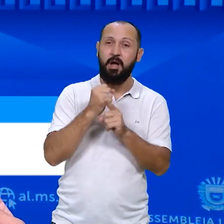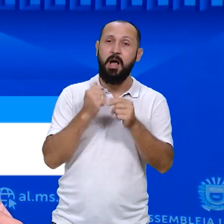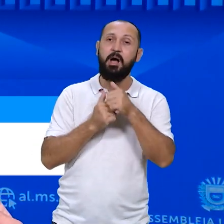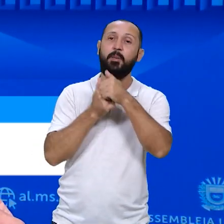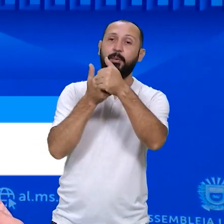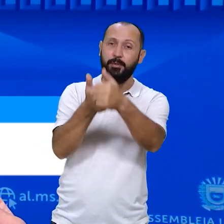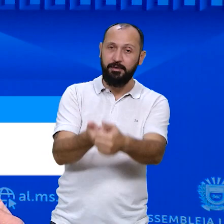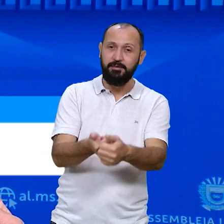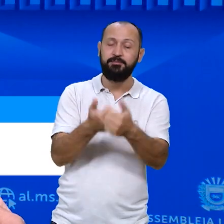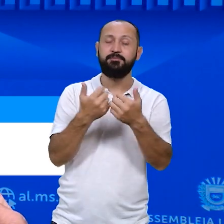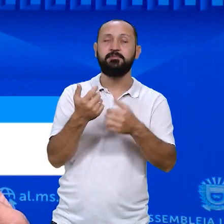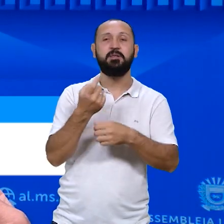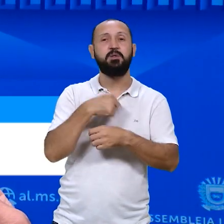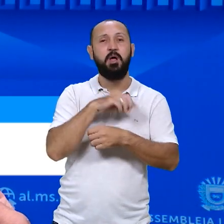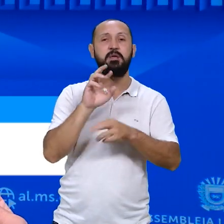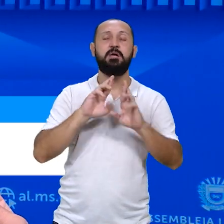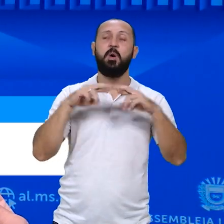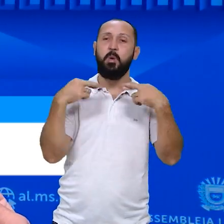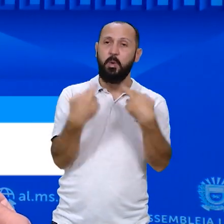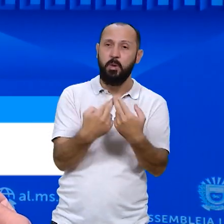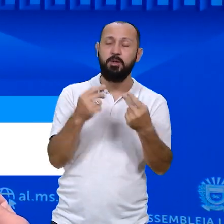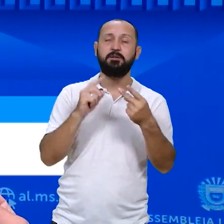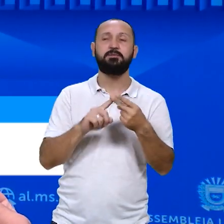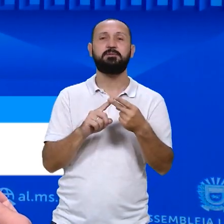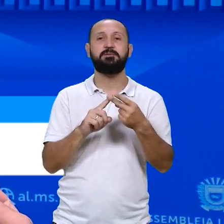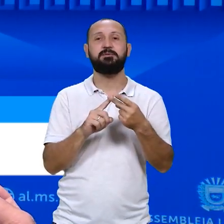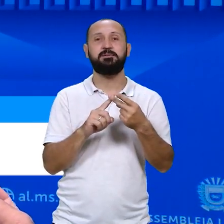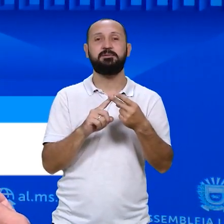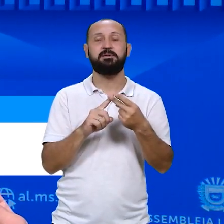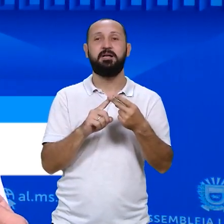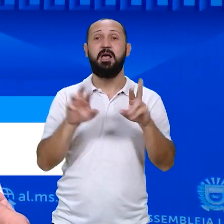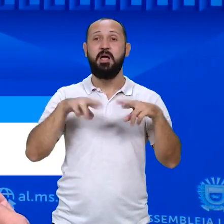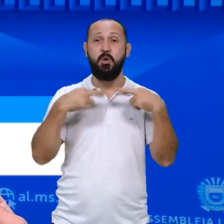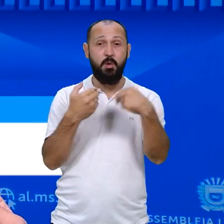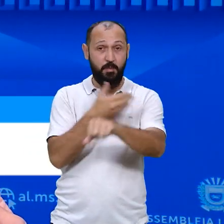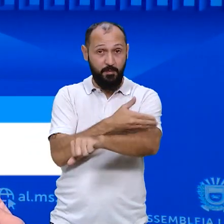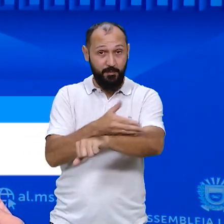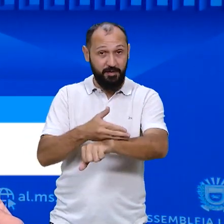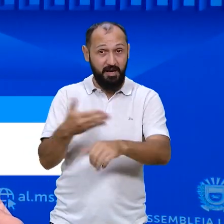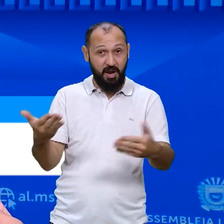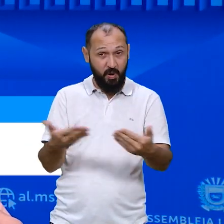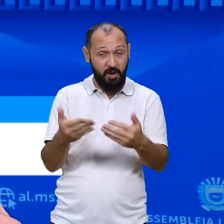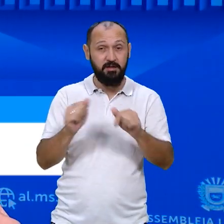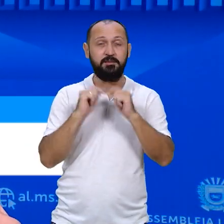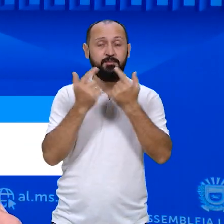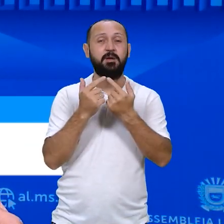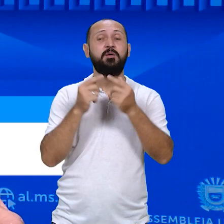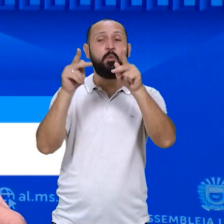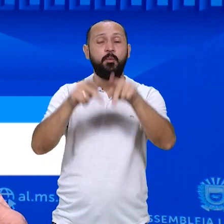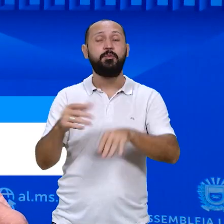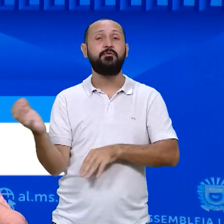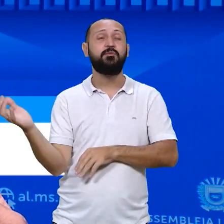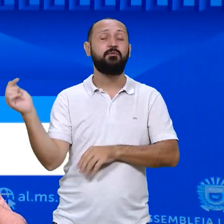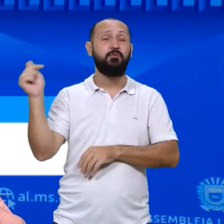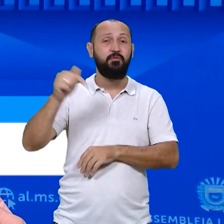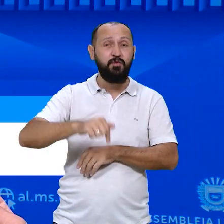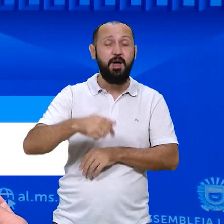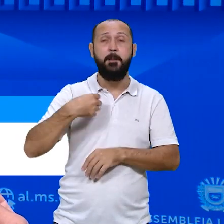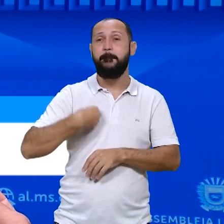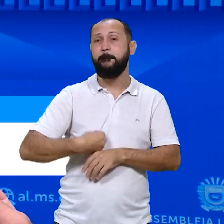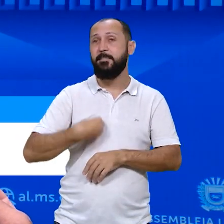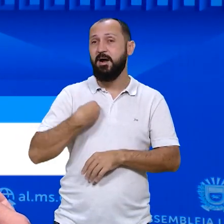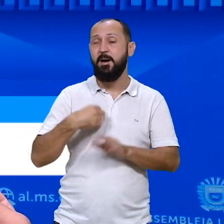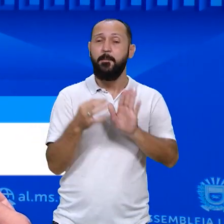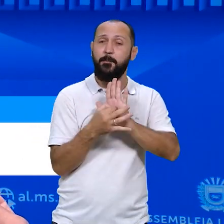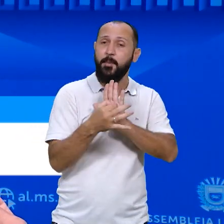da sociedade, acompanhando inclusive as nossas reuniões, as sessões aqui da Assembleia Legislativa para que o povo participe